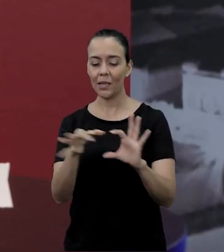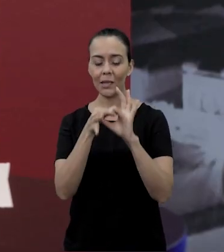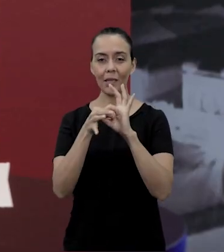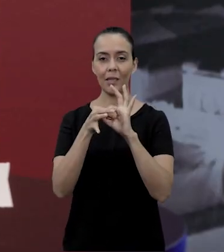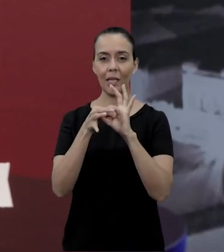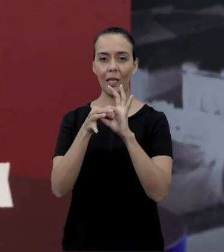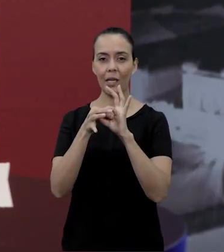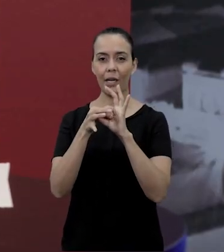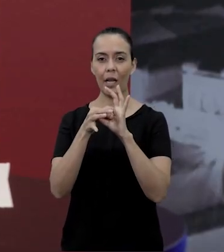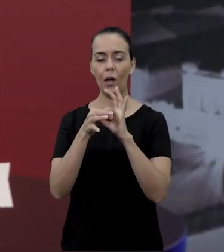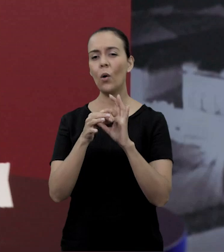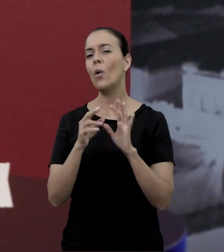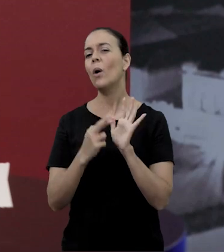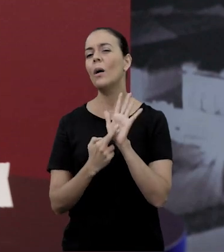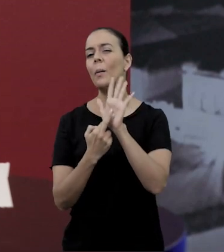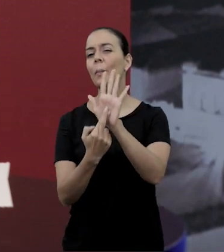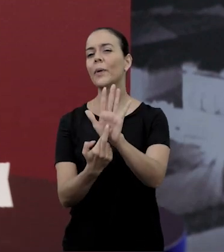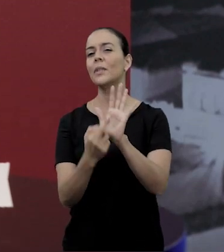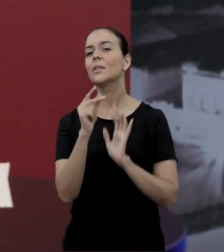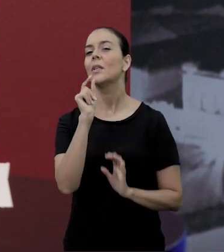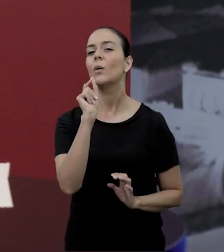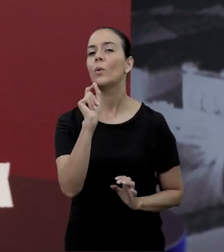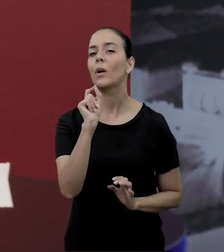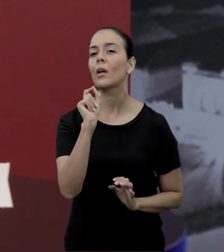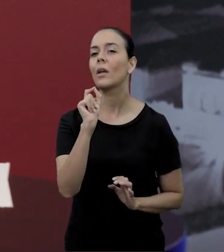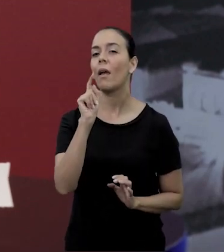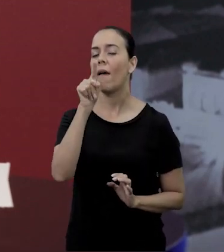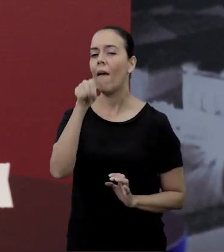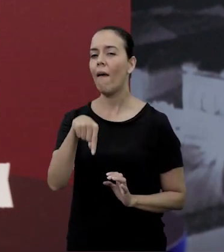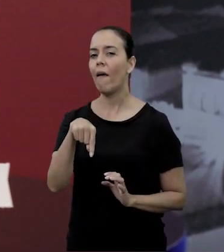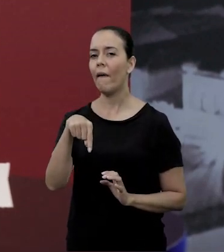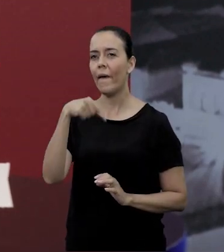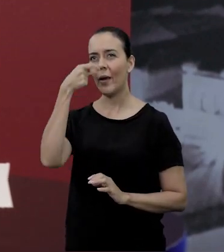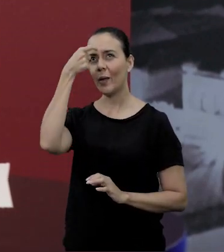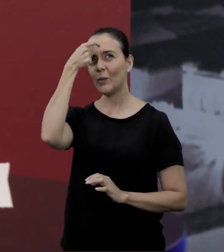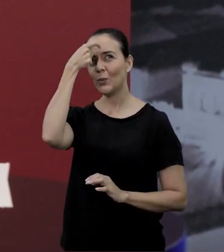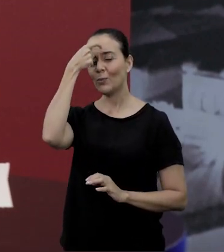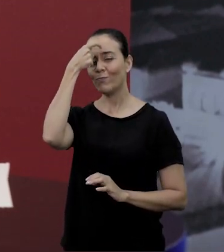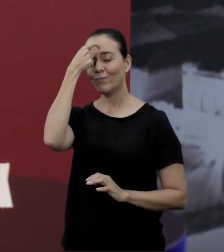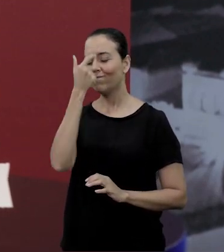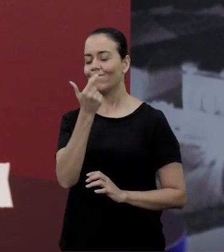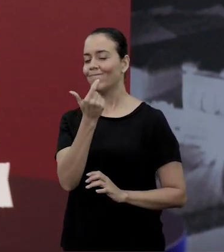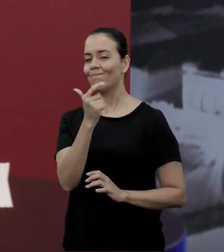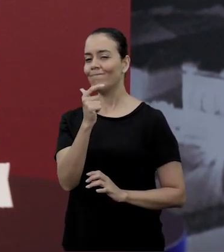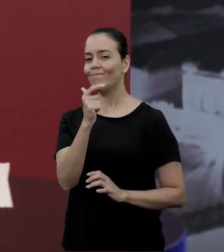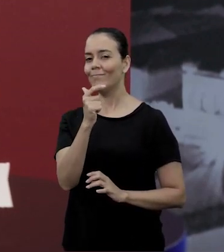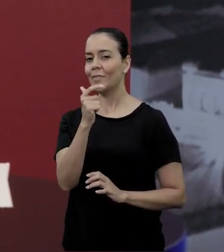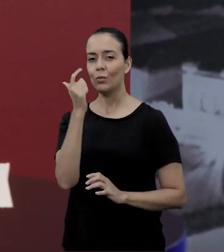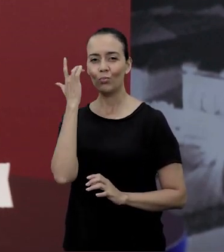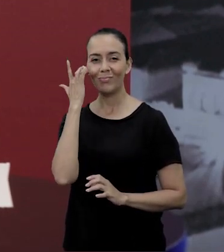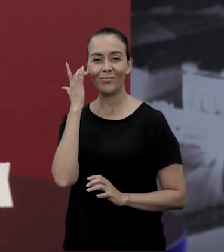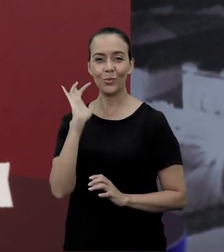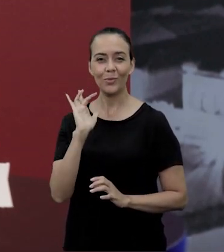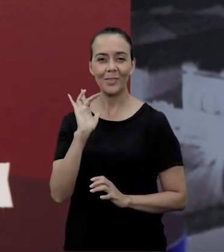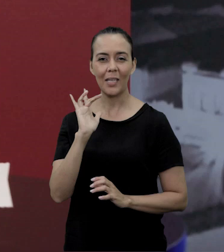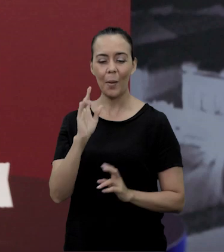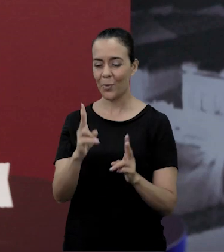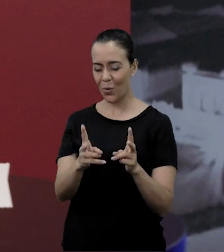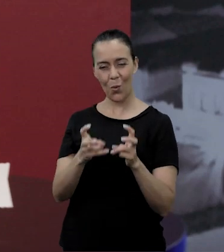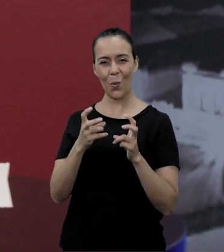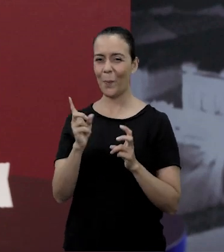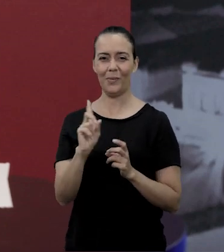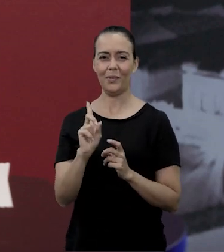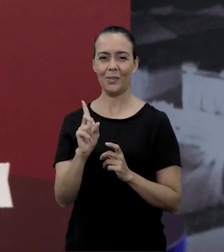integral e superintegral, representam este mais alto grau de consciência humana. E são indivíduos que